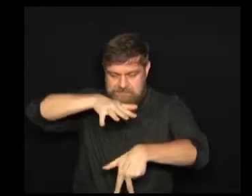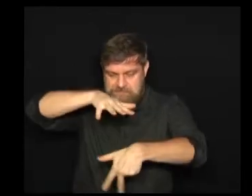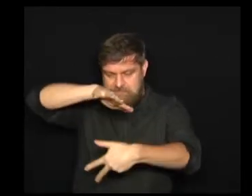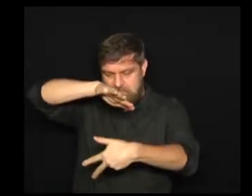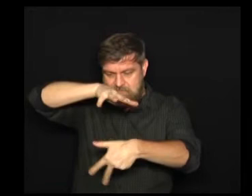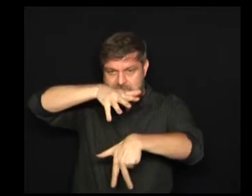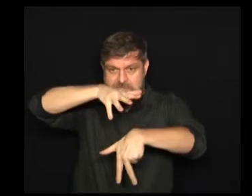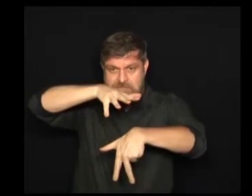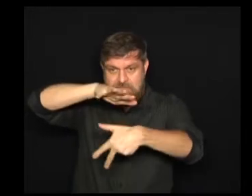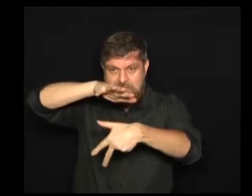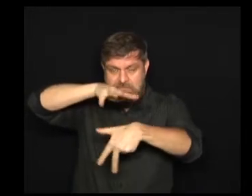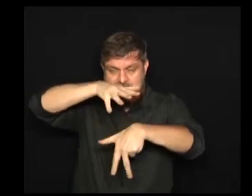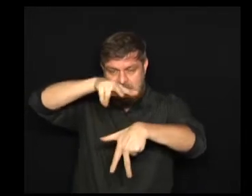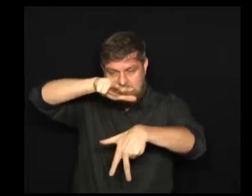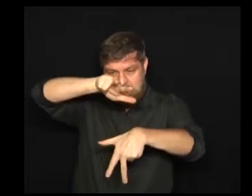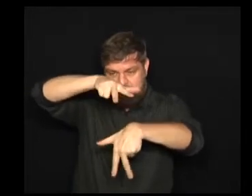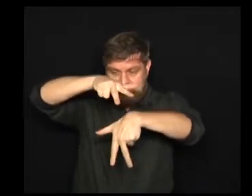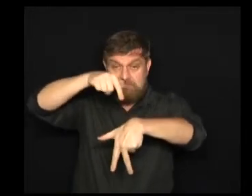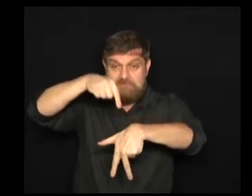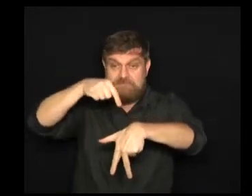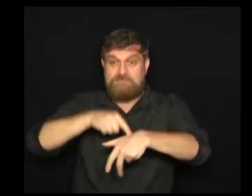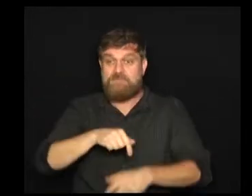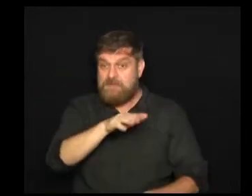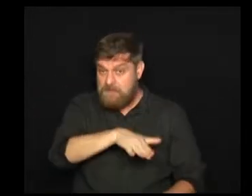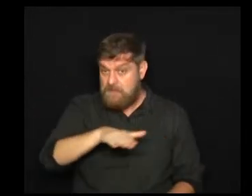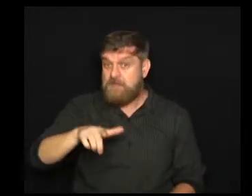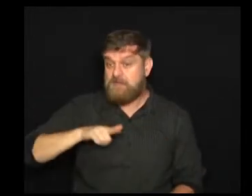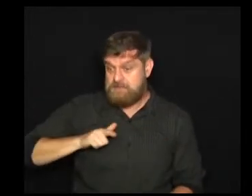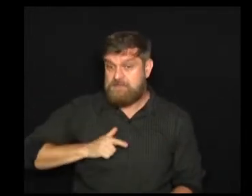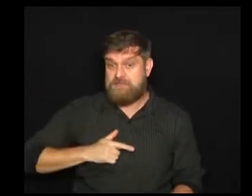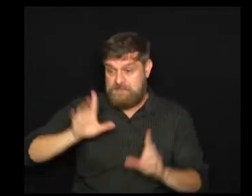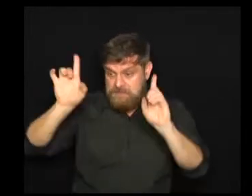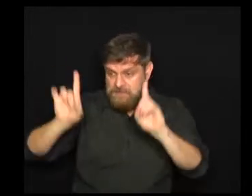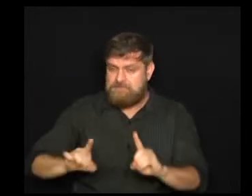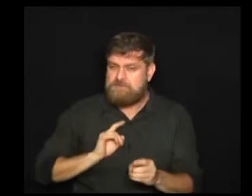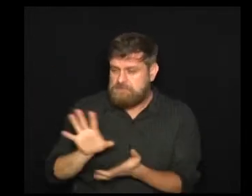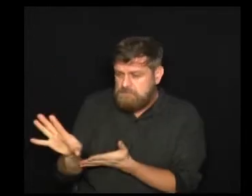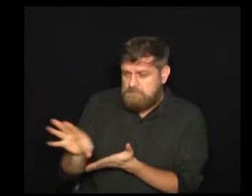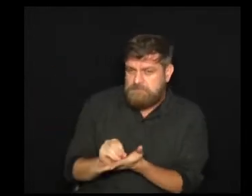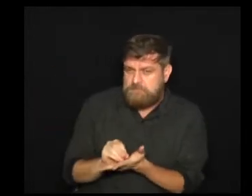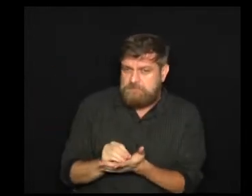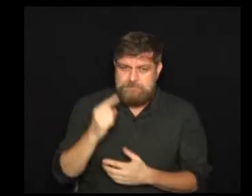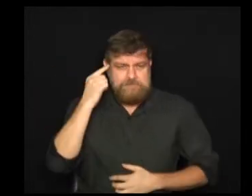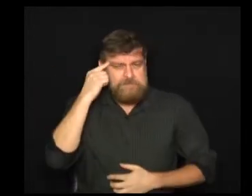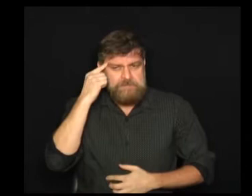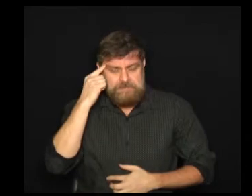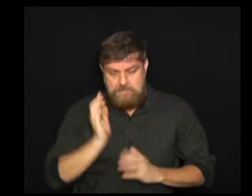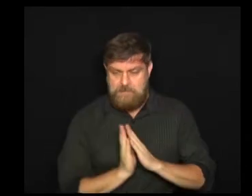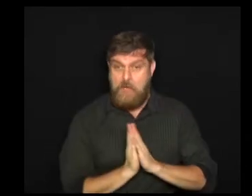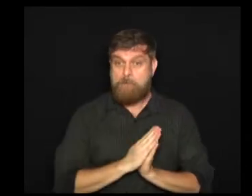foram inspirados em crianças reais com deficiência e uma criança sem deficiência,